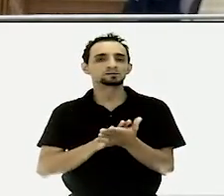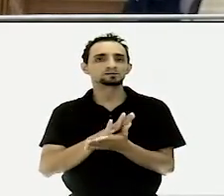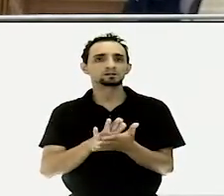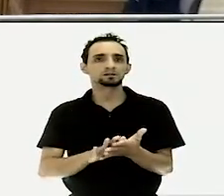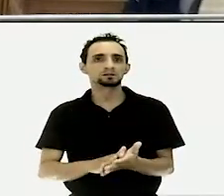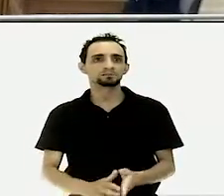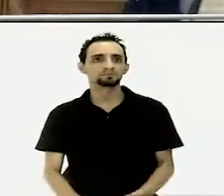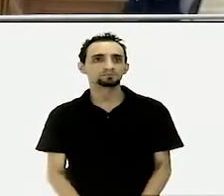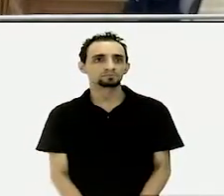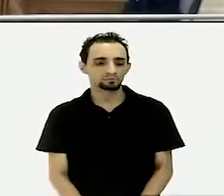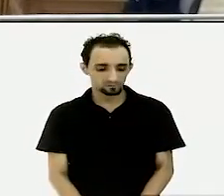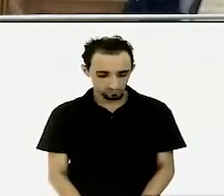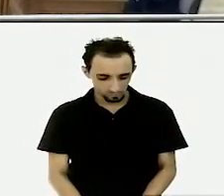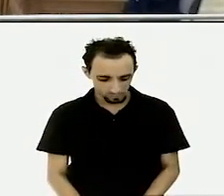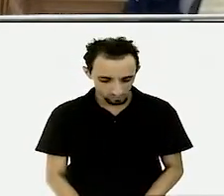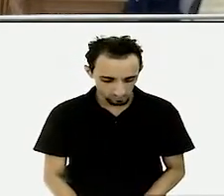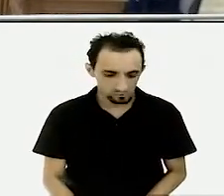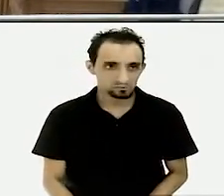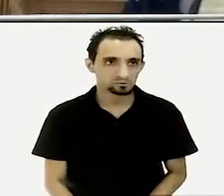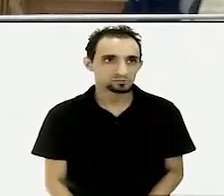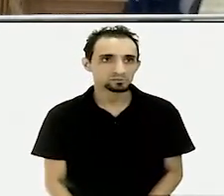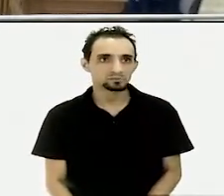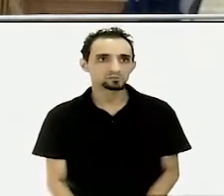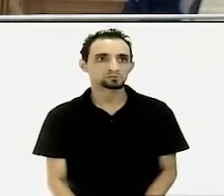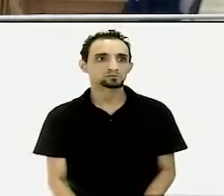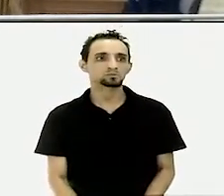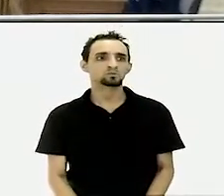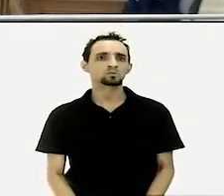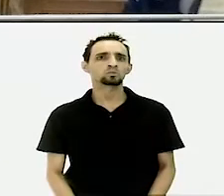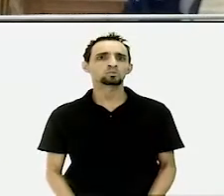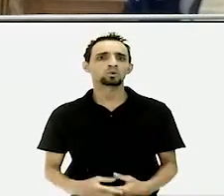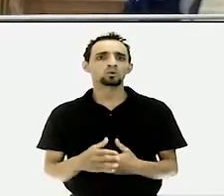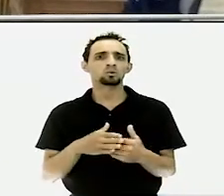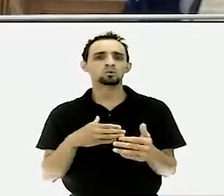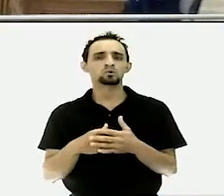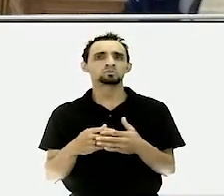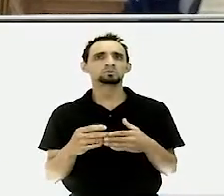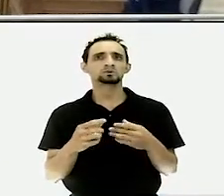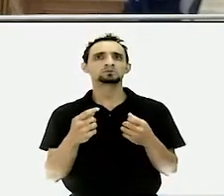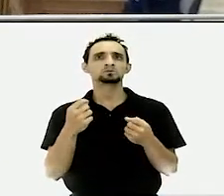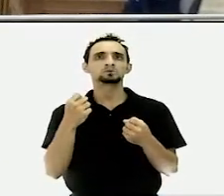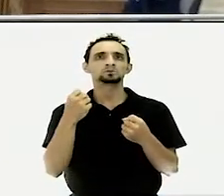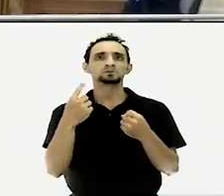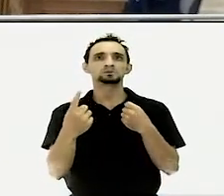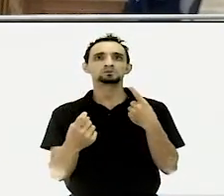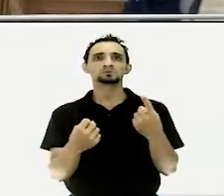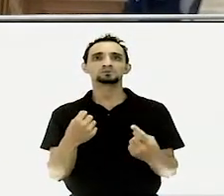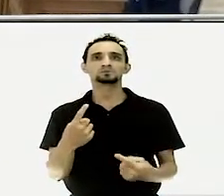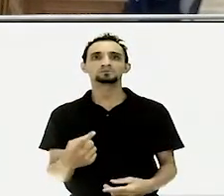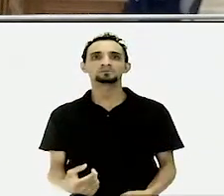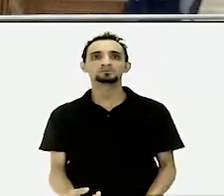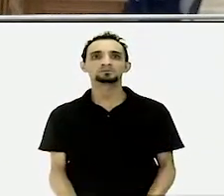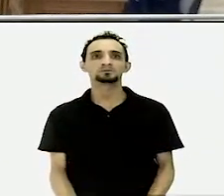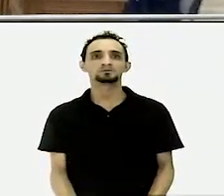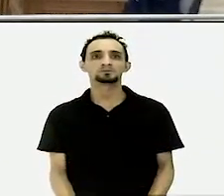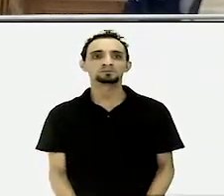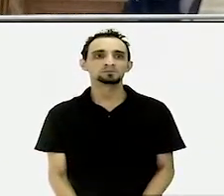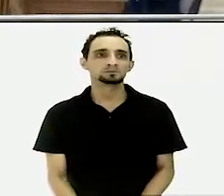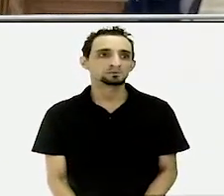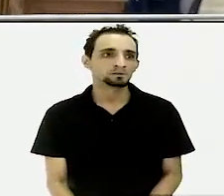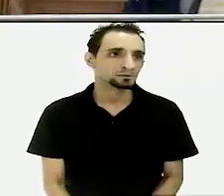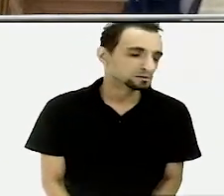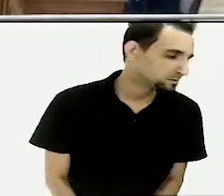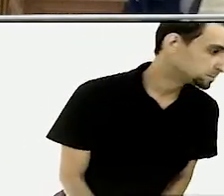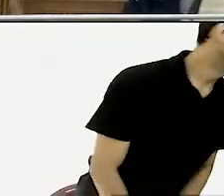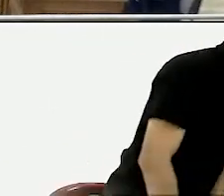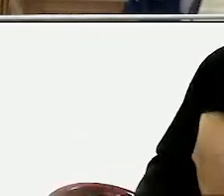uma reunião com as diretorias dos times, né? Mudar esse item do regulamento. Antigamente era um ano de reversão. O cara jogava num